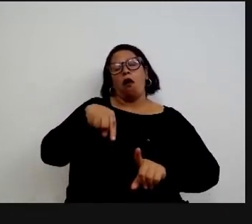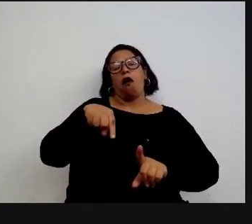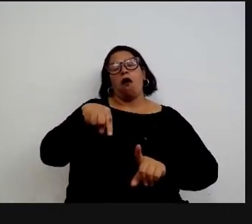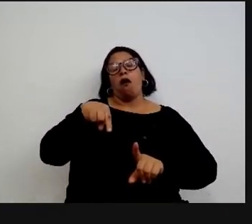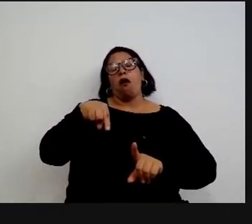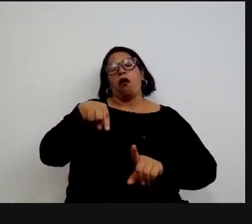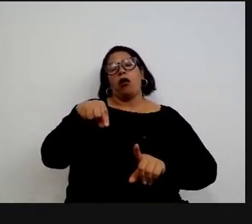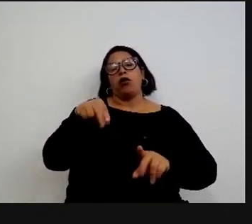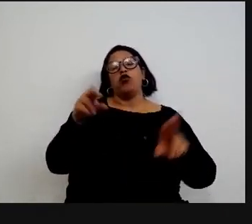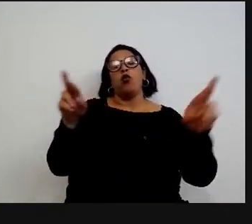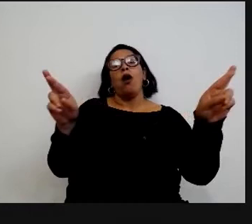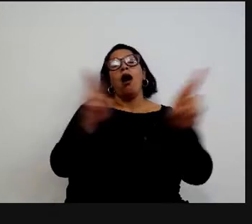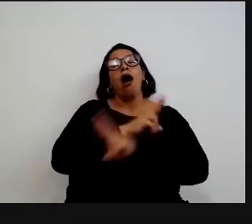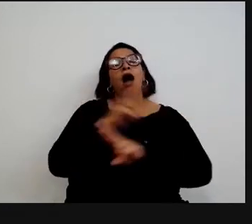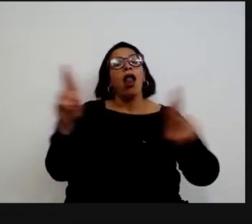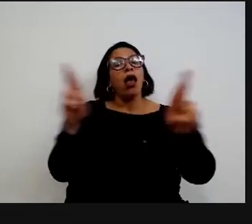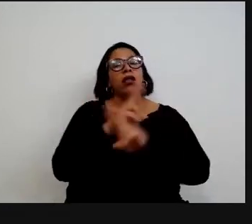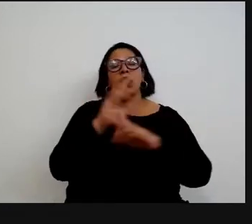também, de